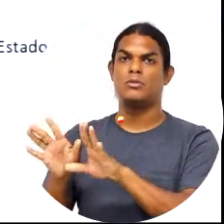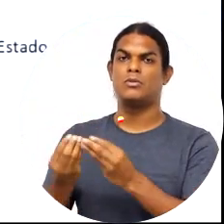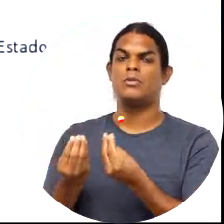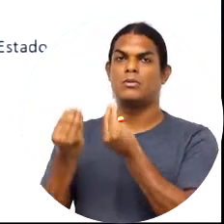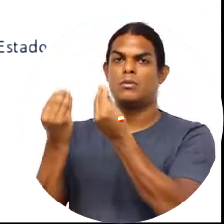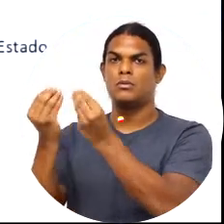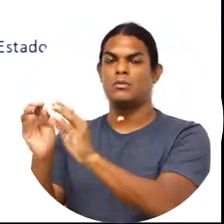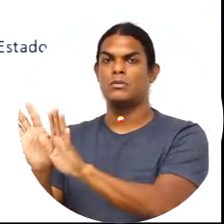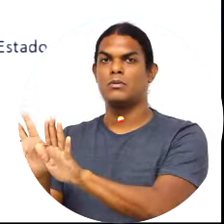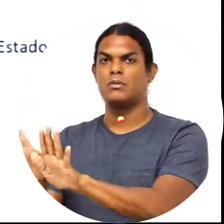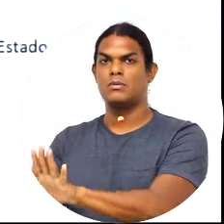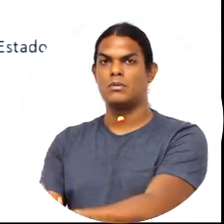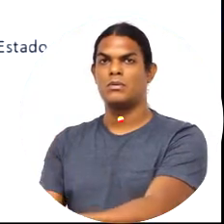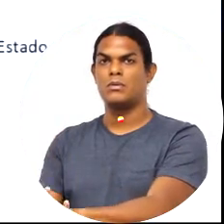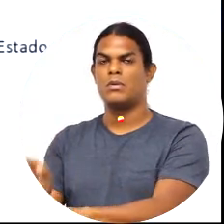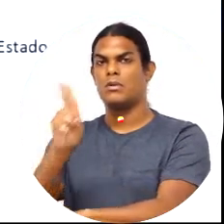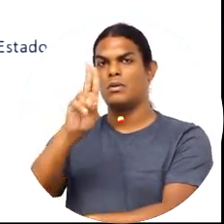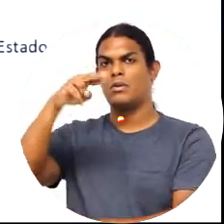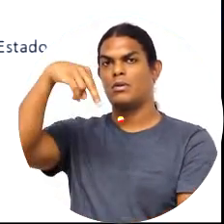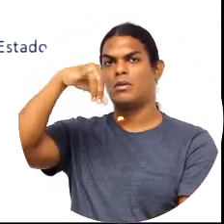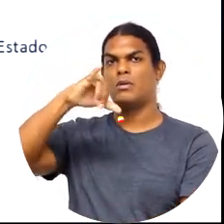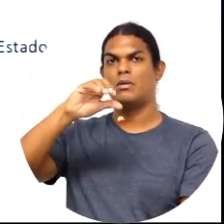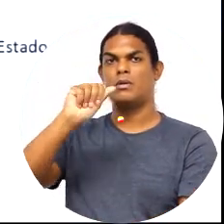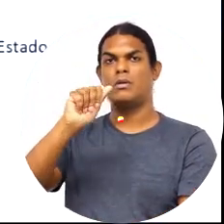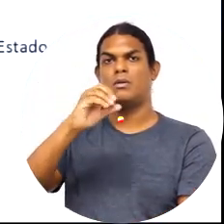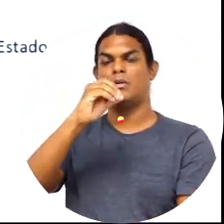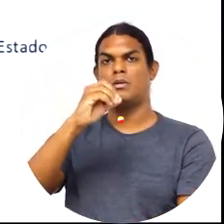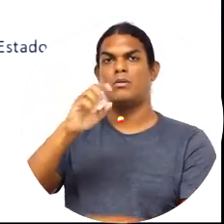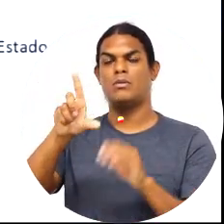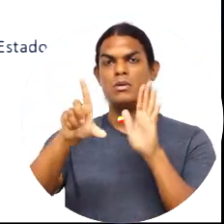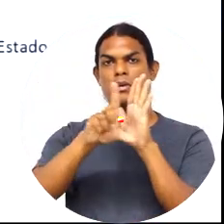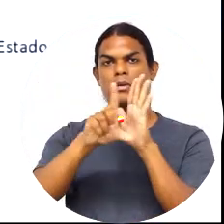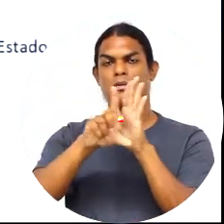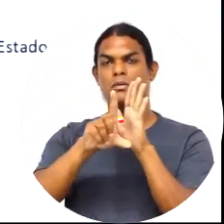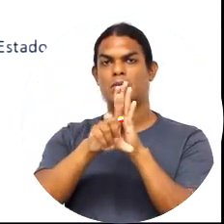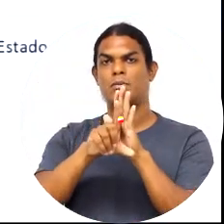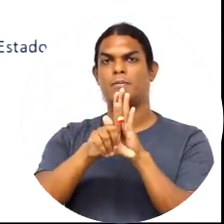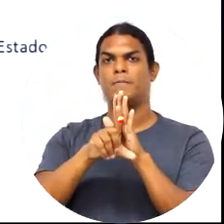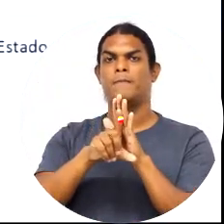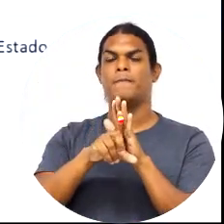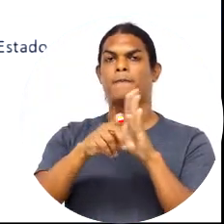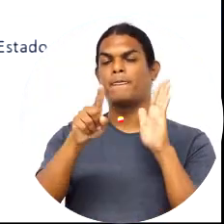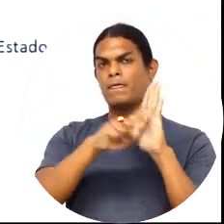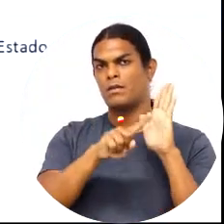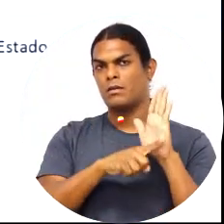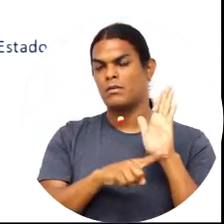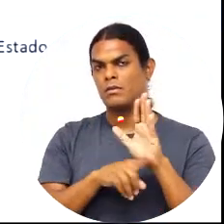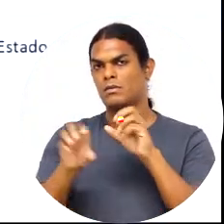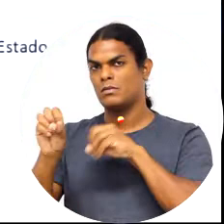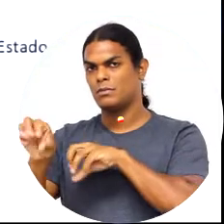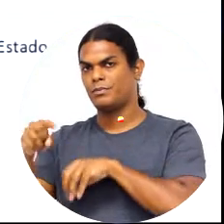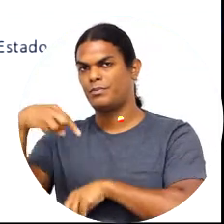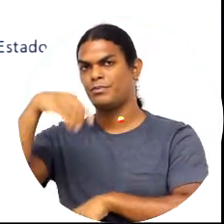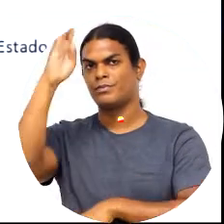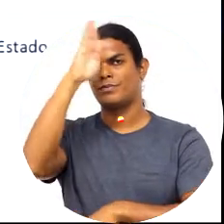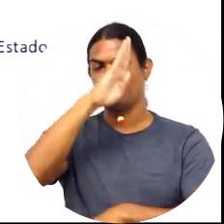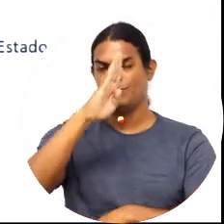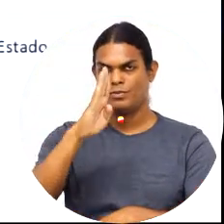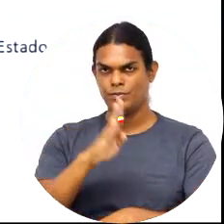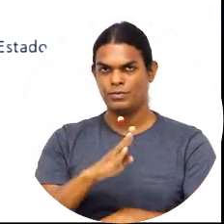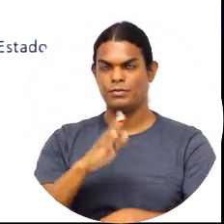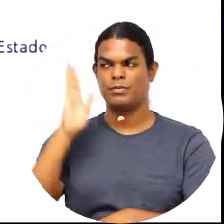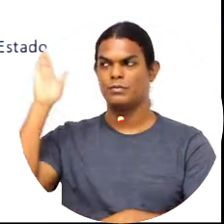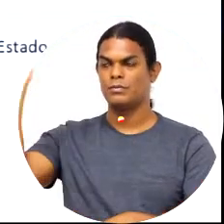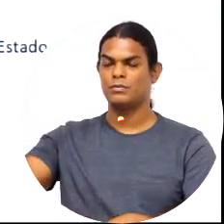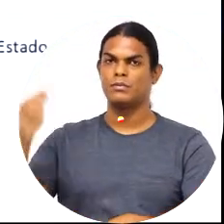só, e tão somente, a União legislando sobre os planos educacionais do país. Então você não